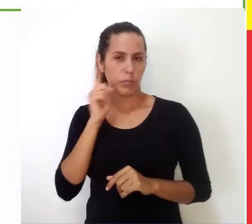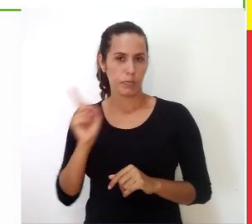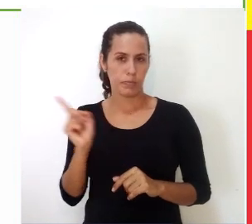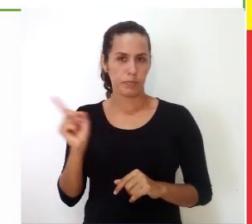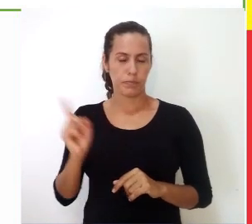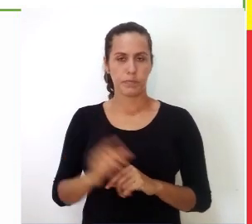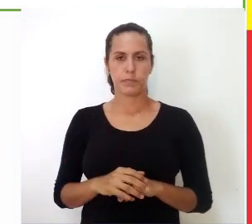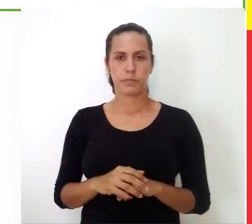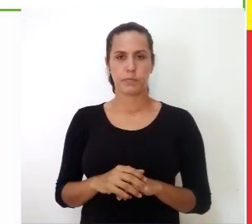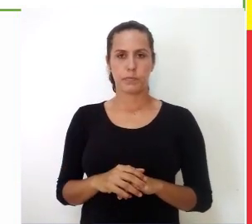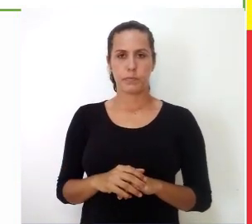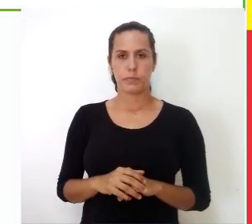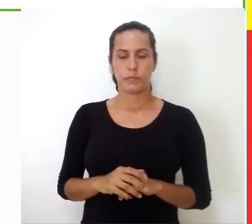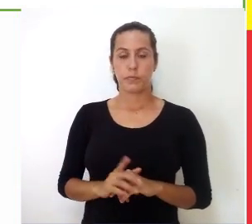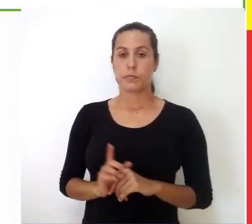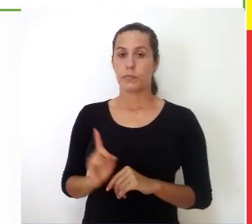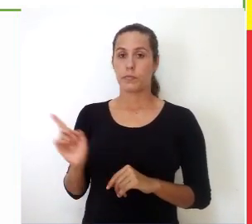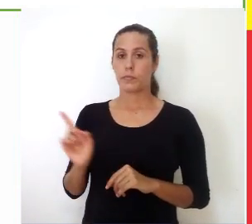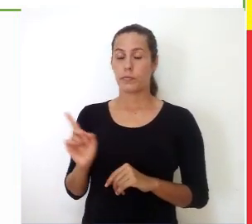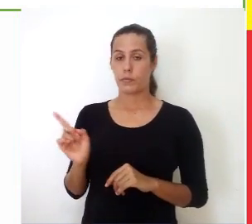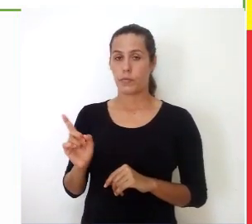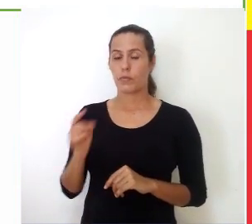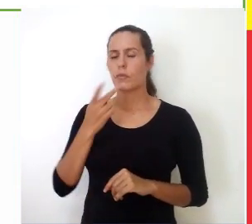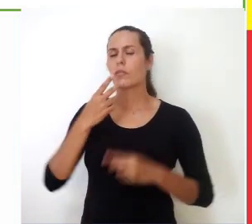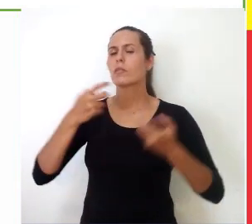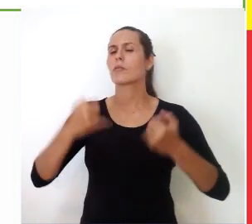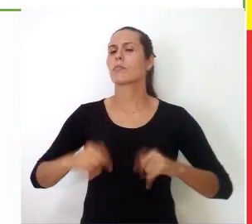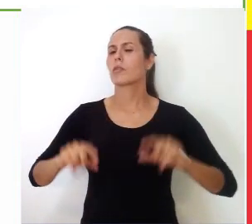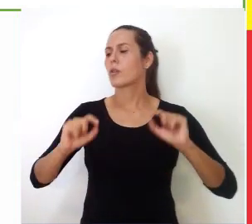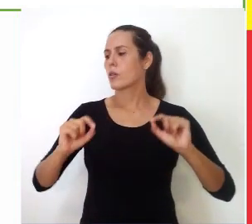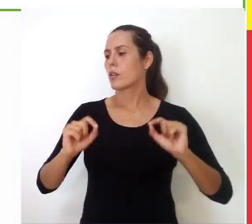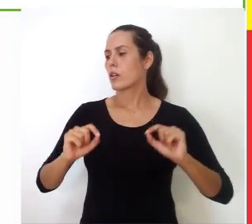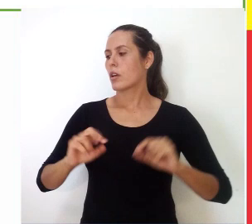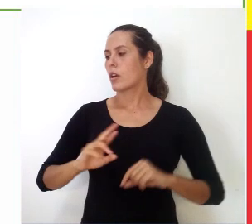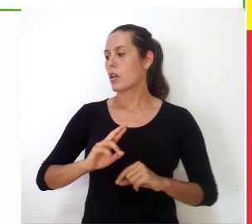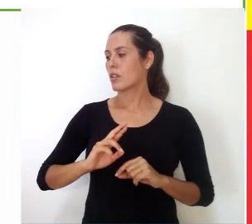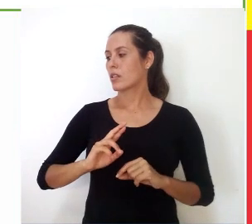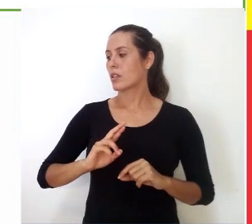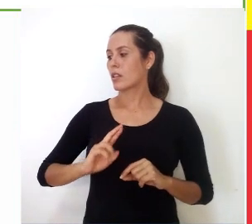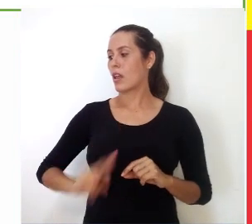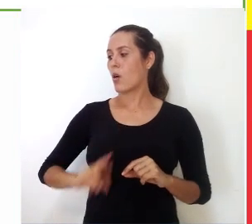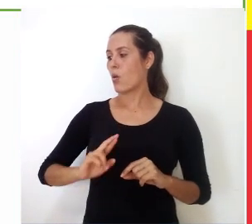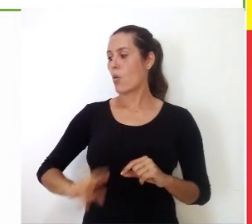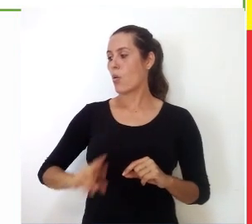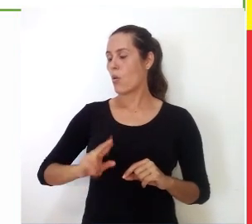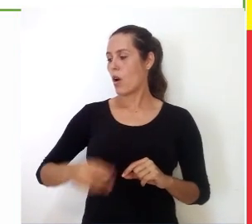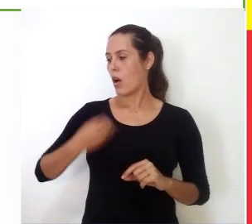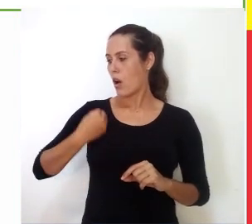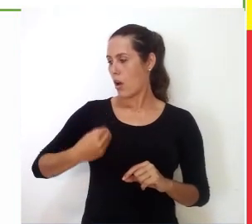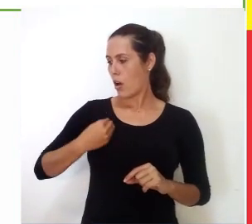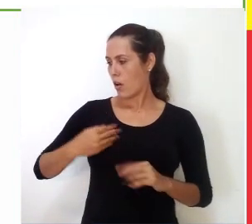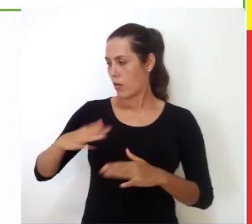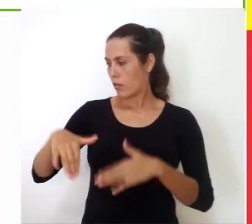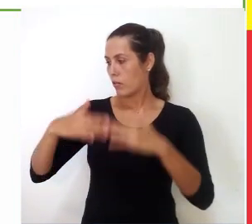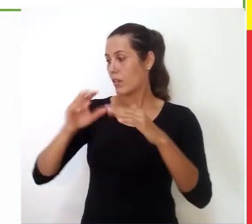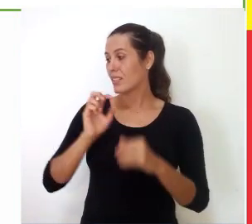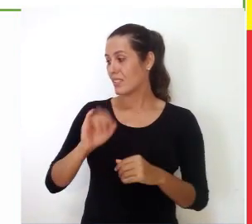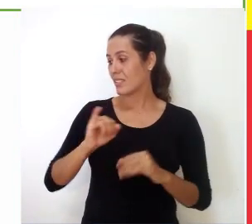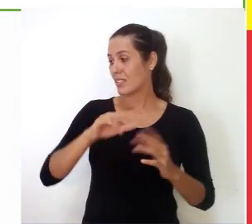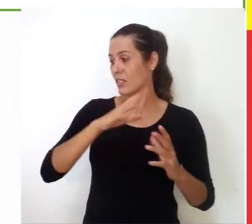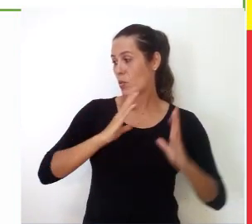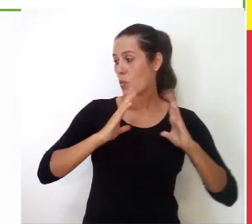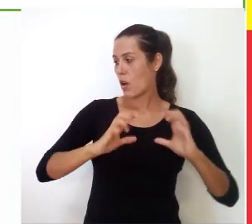Esse teólogo, ele diz a seguinte questão: não há sobrevivência sem uma ética mundial. Para haver